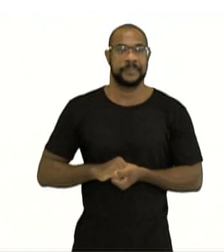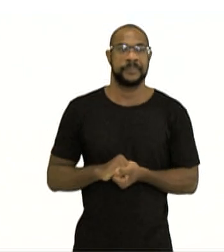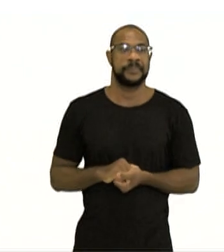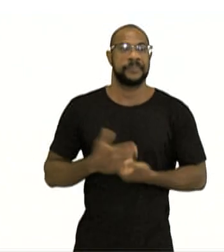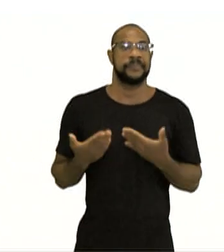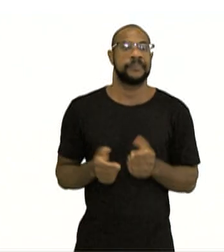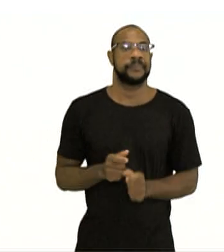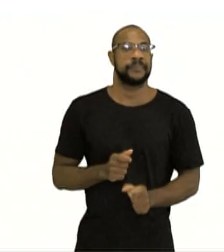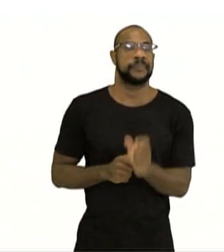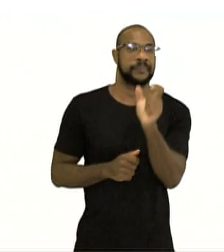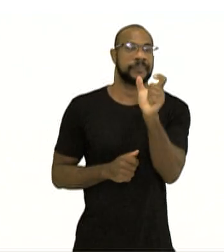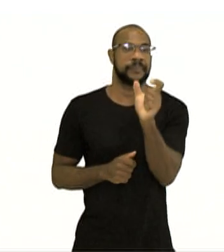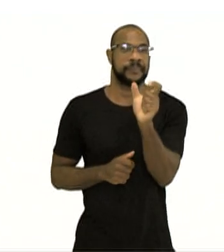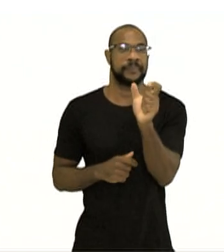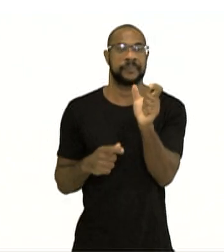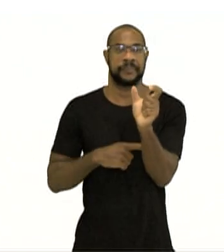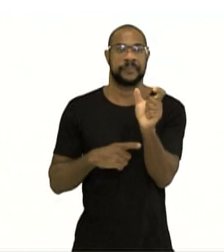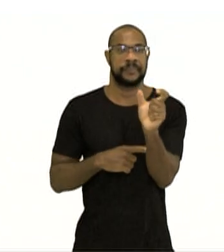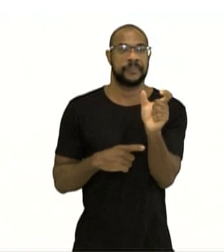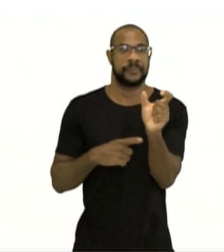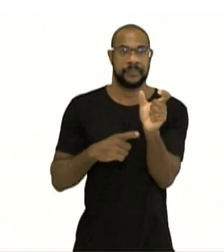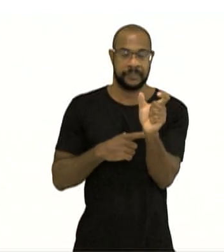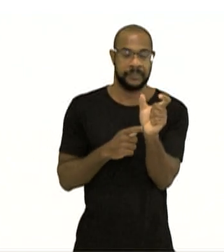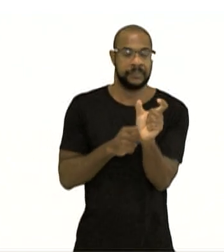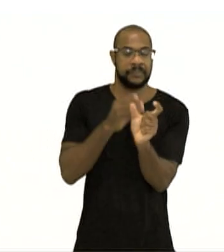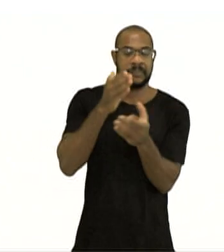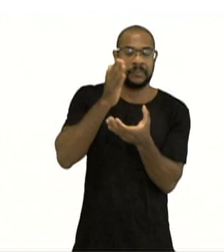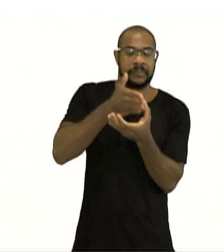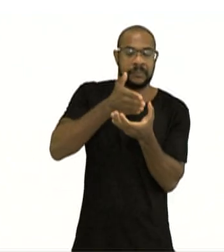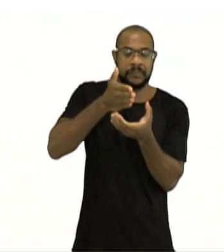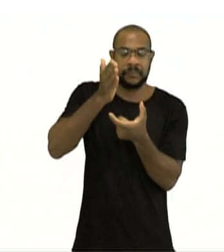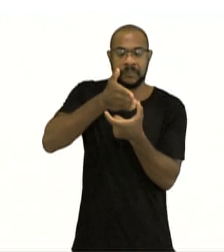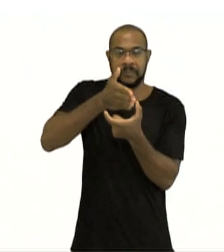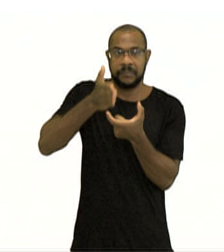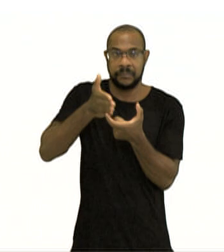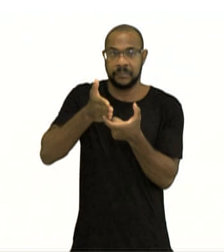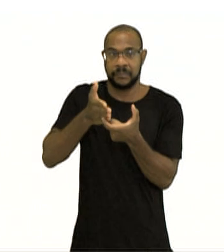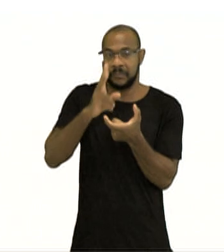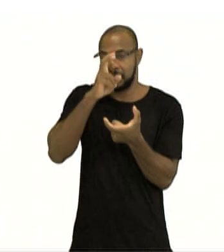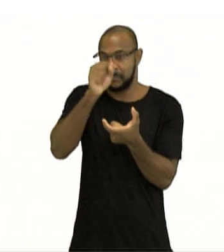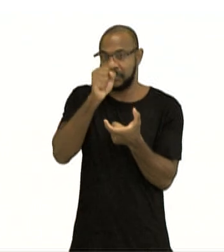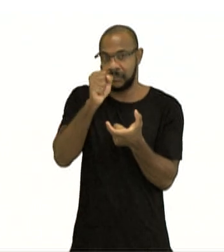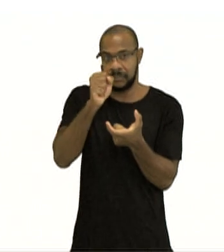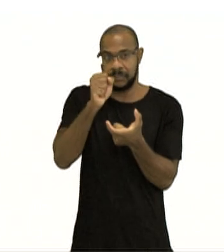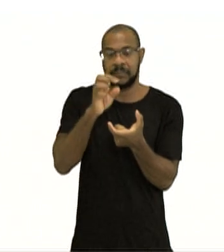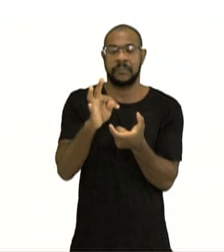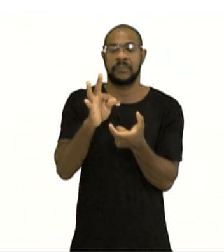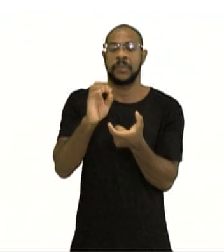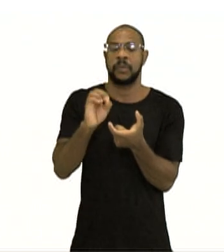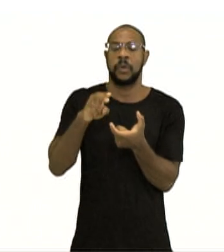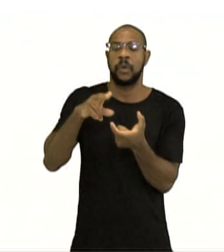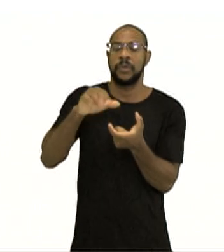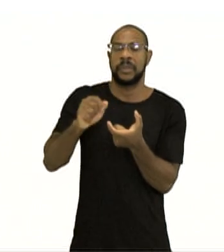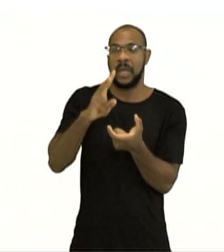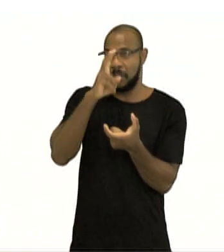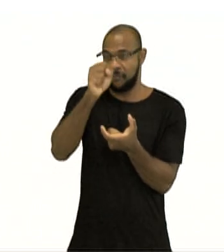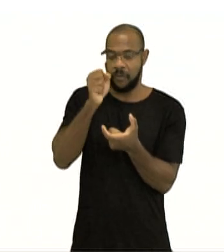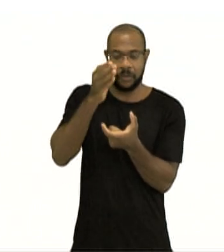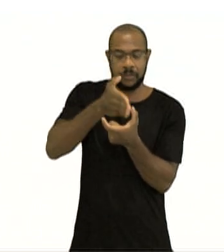As palavras possuem uma sílaba tônica, ou seja, nós já vimos aqui a sílaba mais